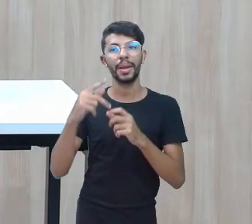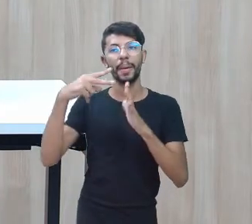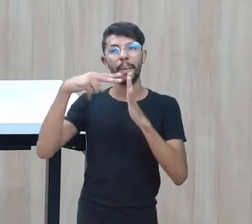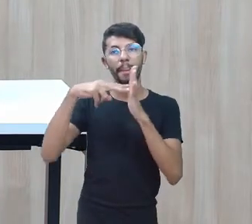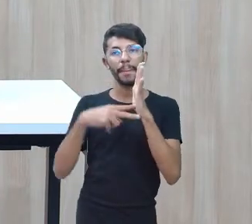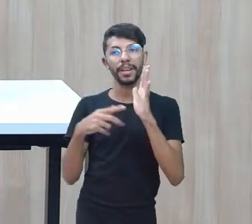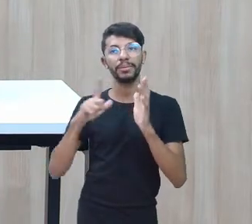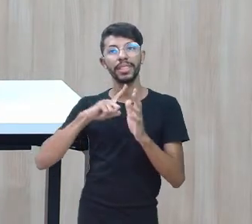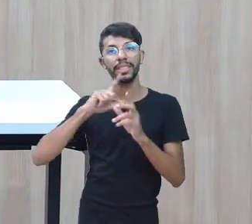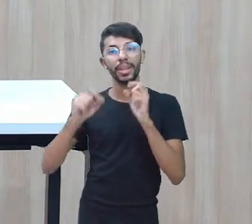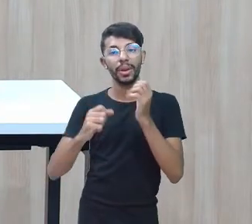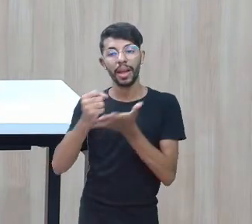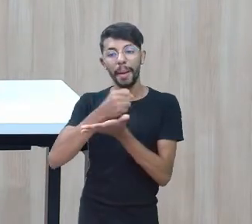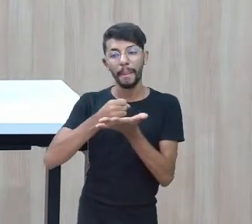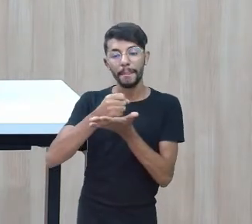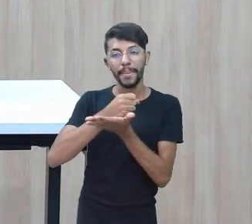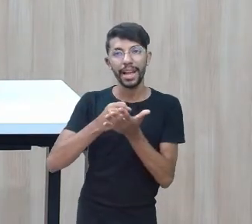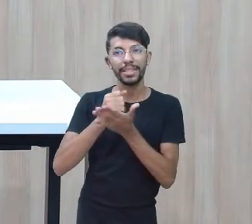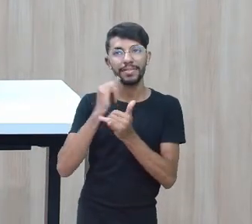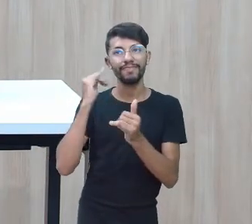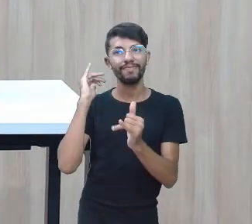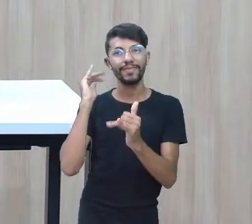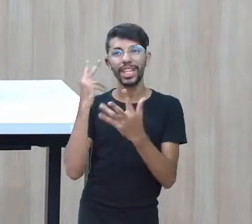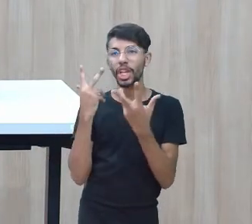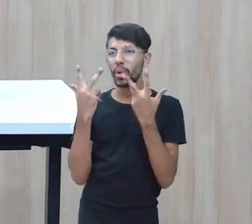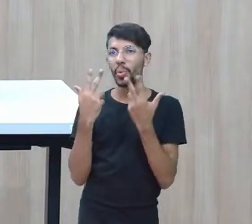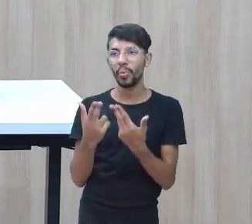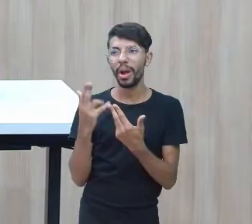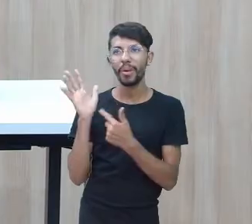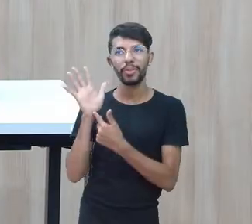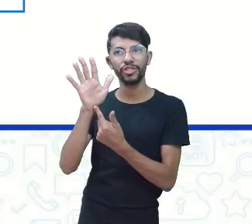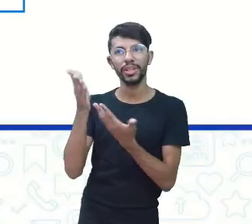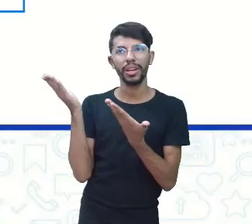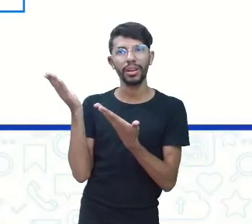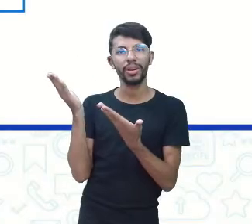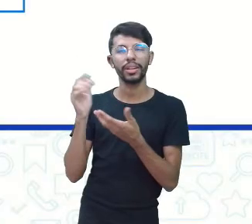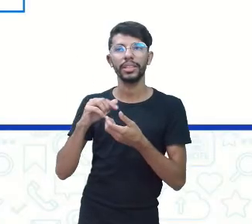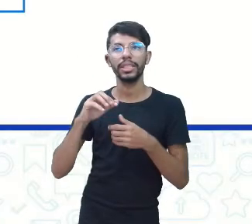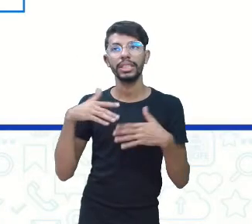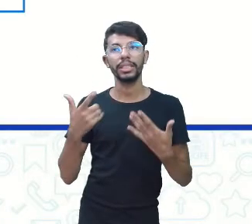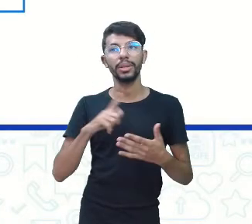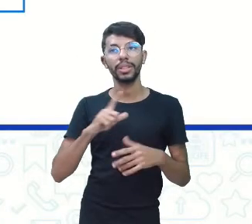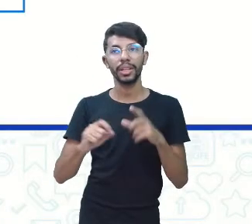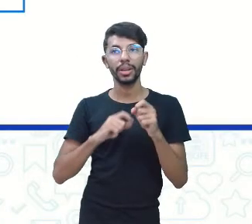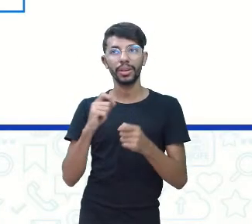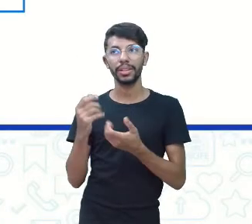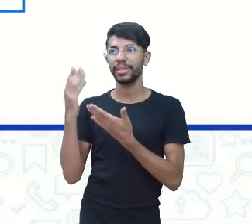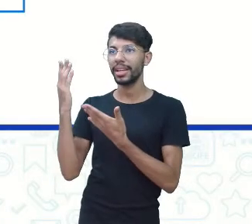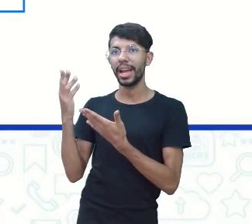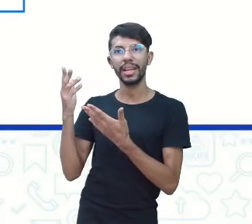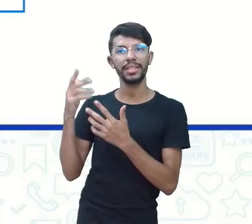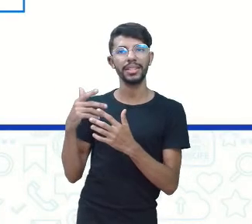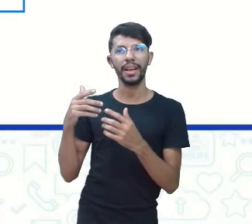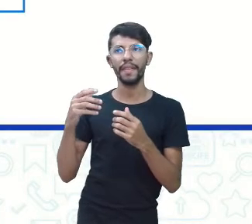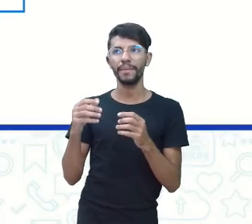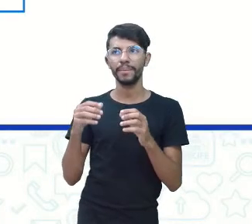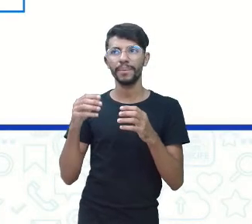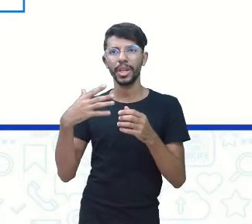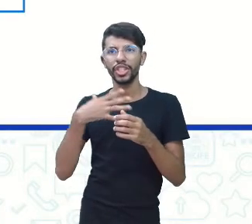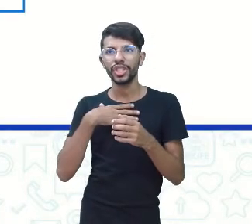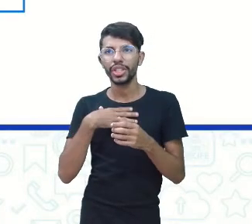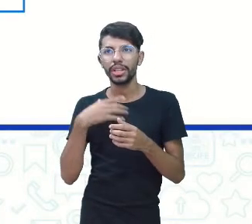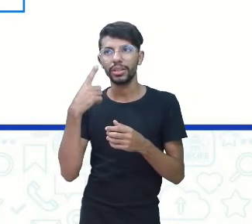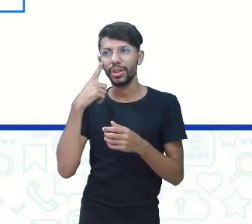a essa que eu mostrei agora, que é o hexágono. E aí a gente tem essa formação. Percebe que eu estou tentando aguçar